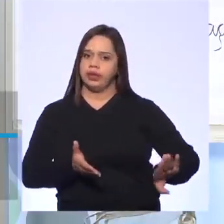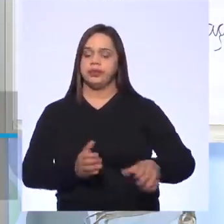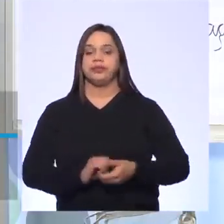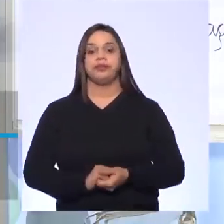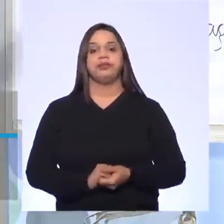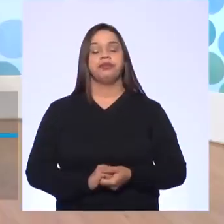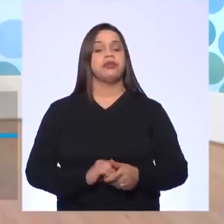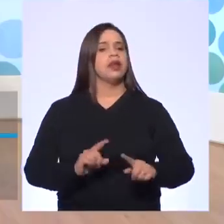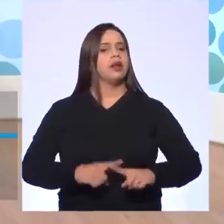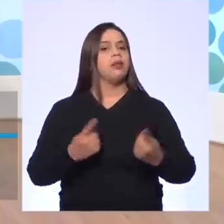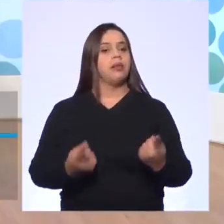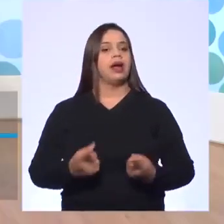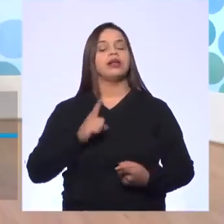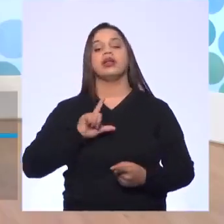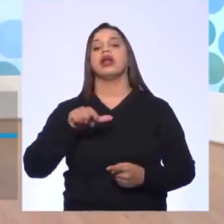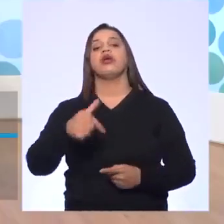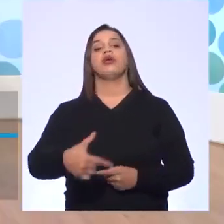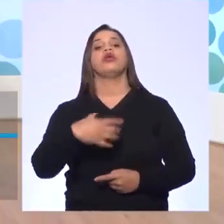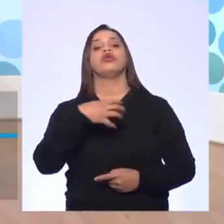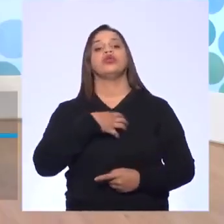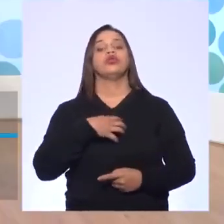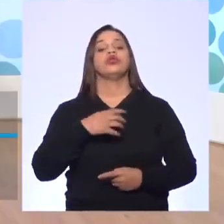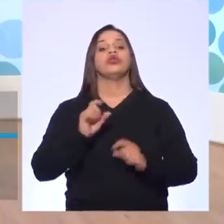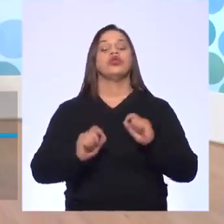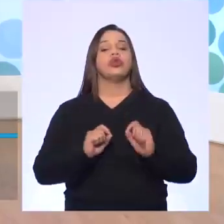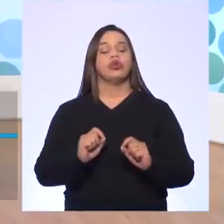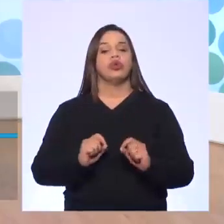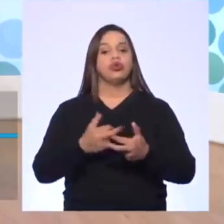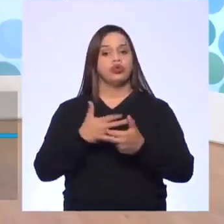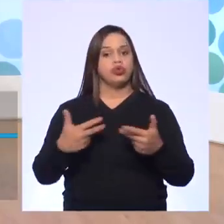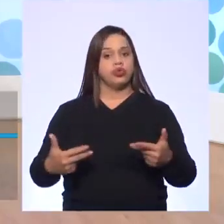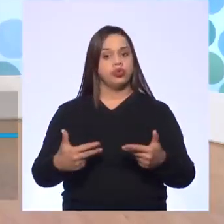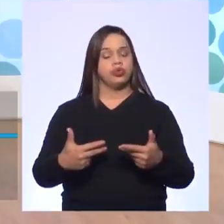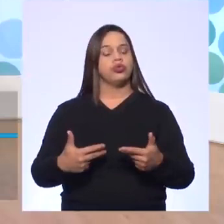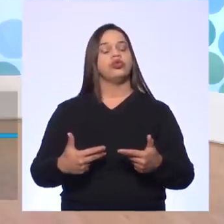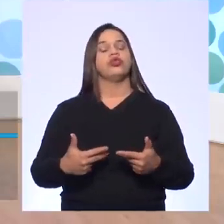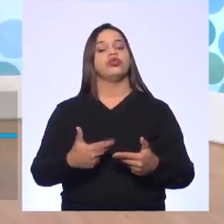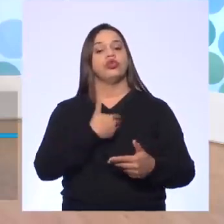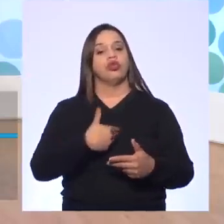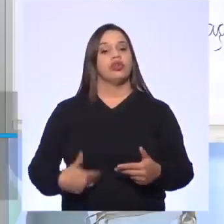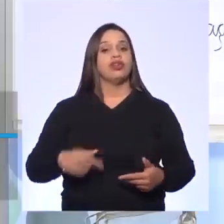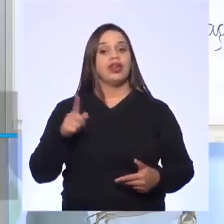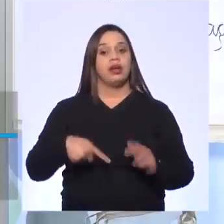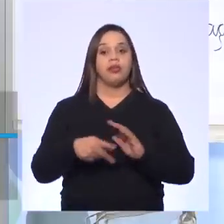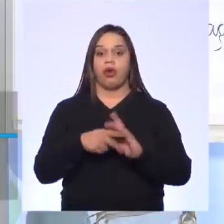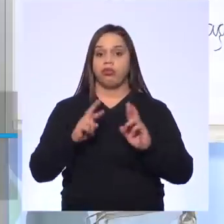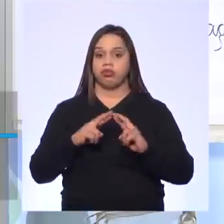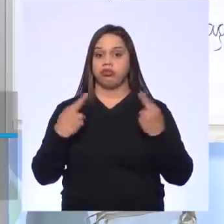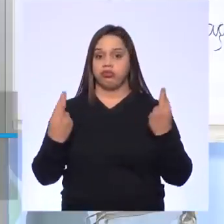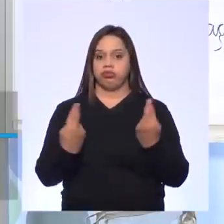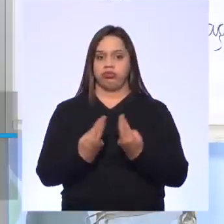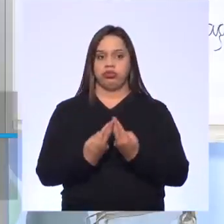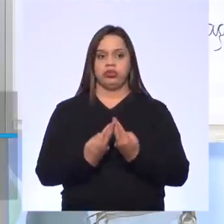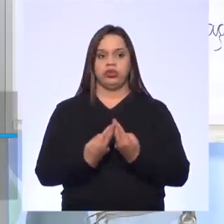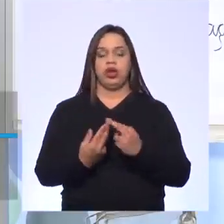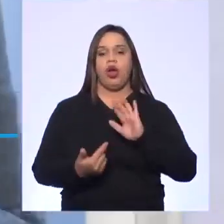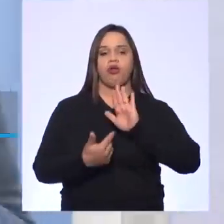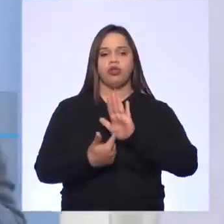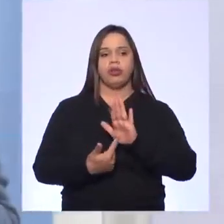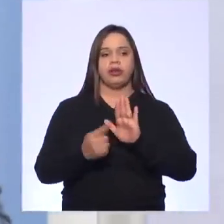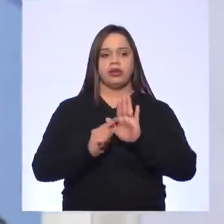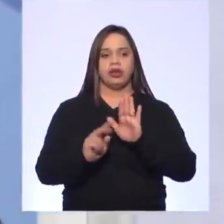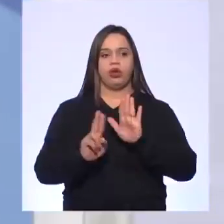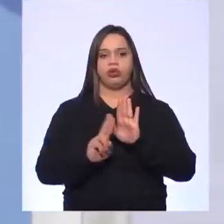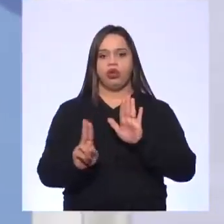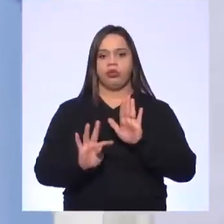Mas existe também um outro tipo de governo, que é um reinado. O que é um reinado? Eu vou chamar isso aqui de Tebas, tá bom? Então,